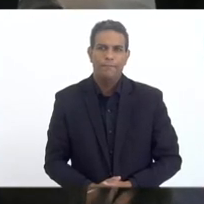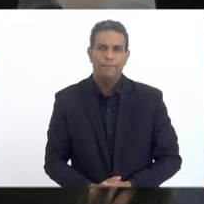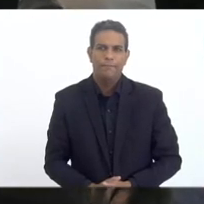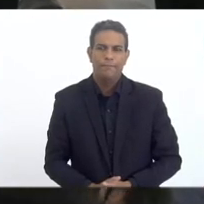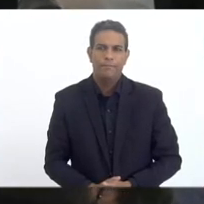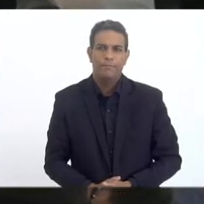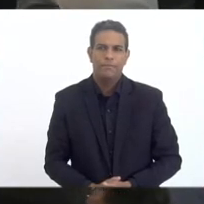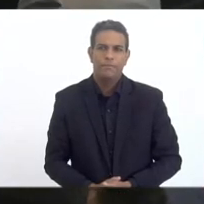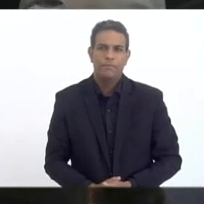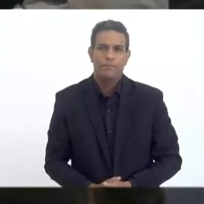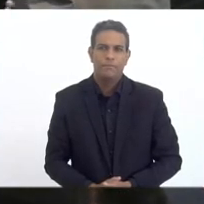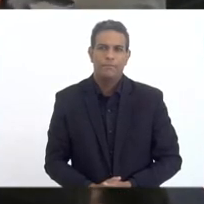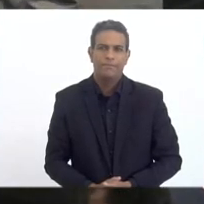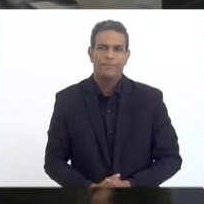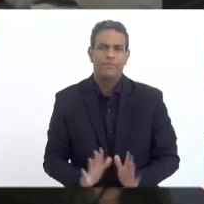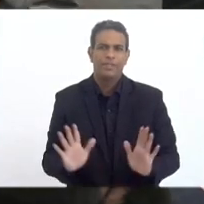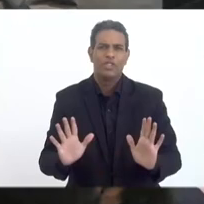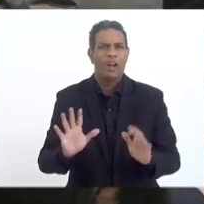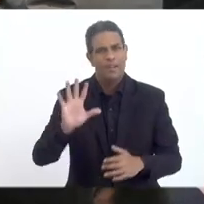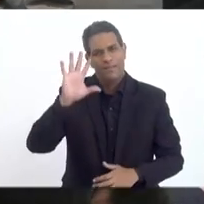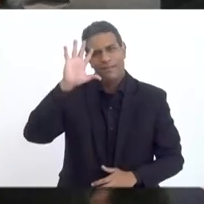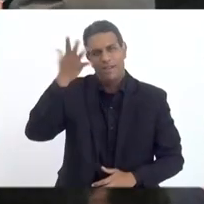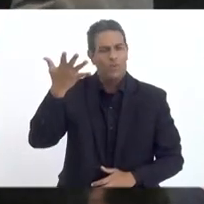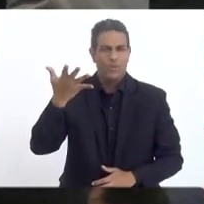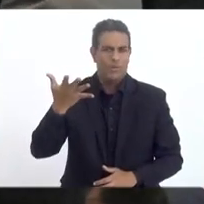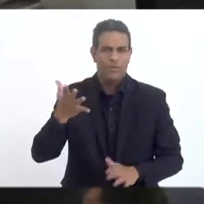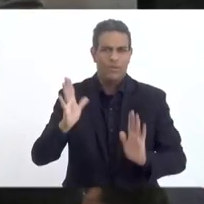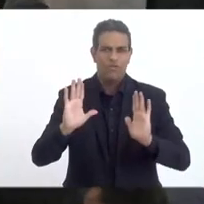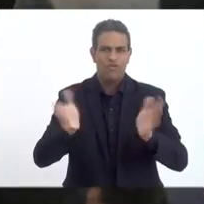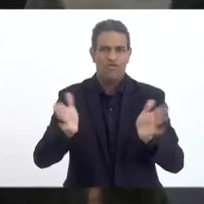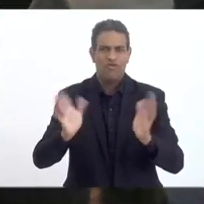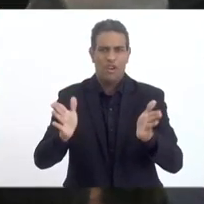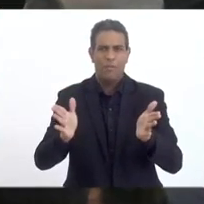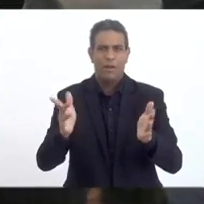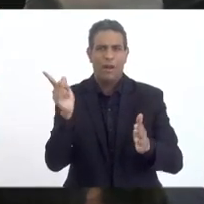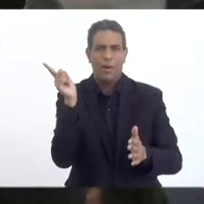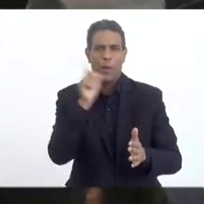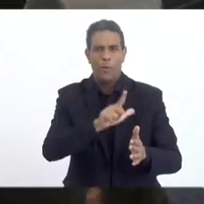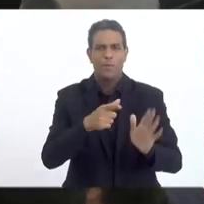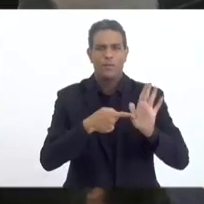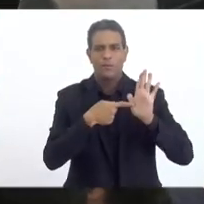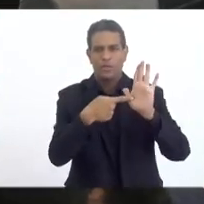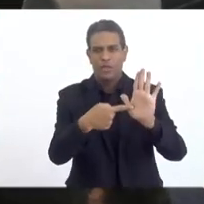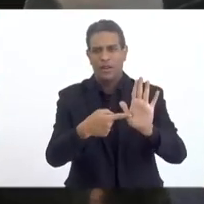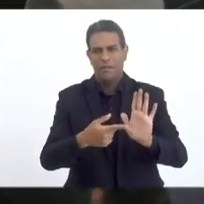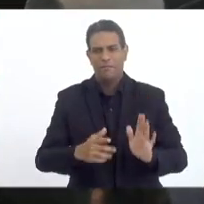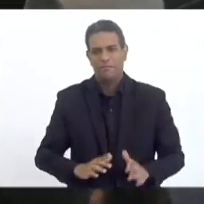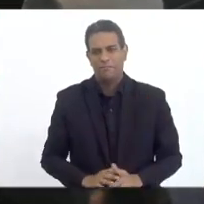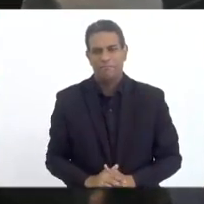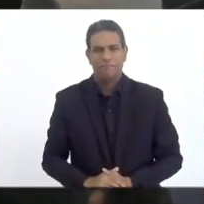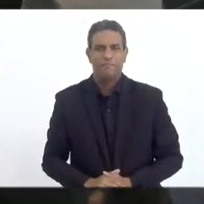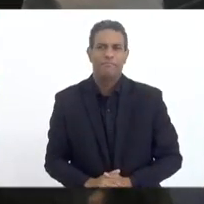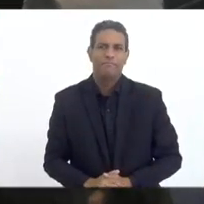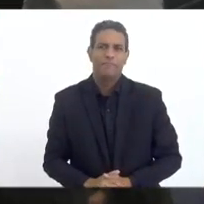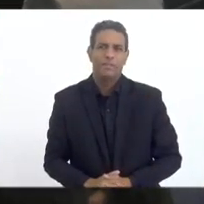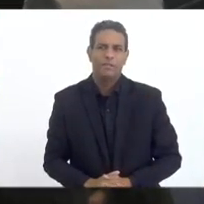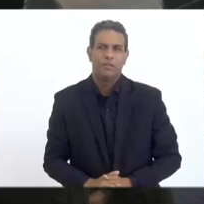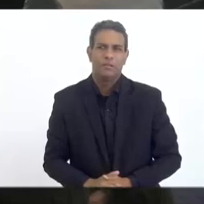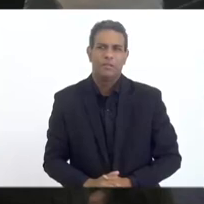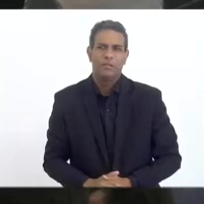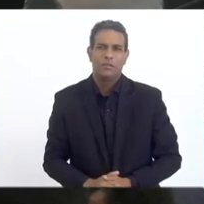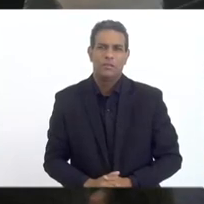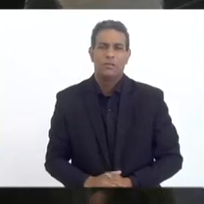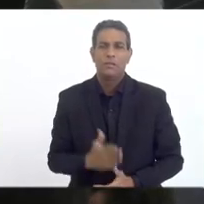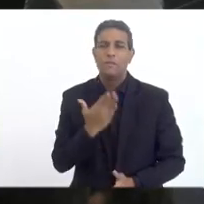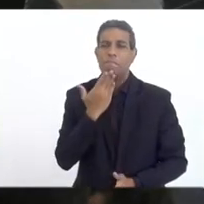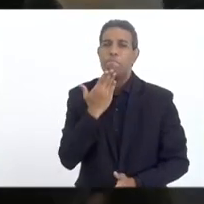Apresentação. Coisas do Windows, resolvido já. Depende da... Pedir